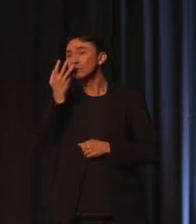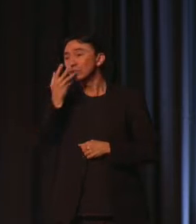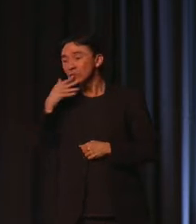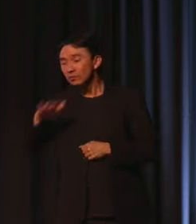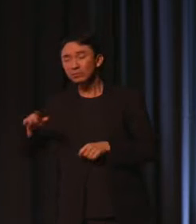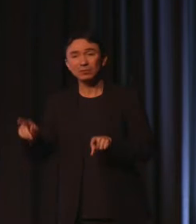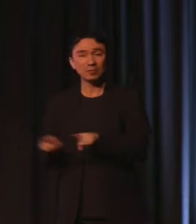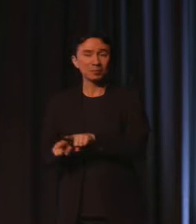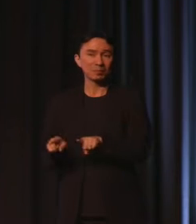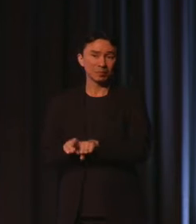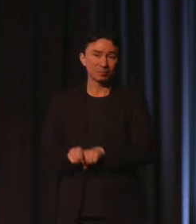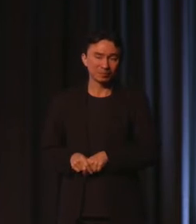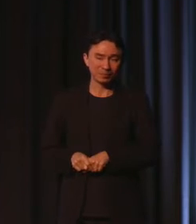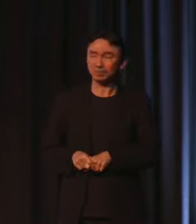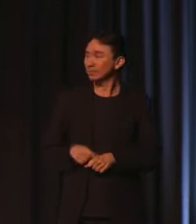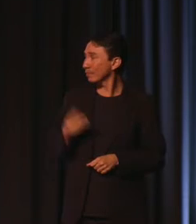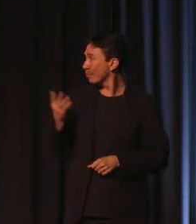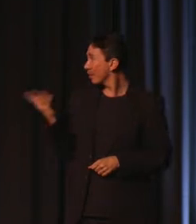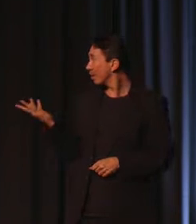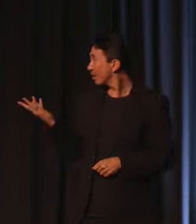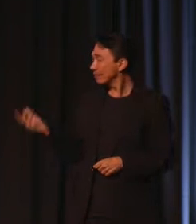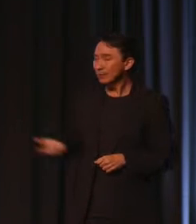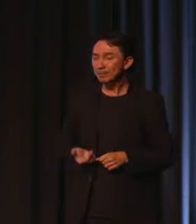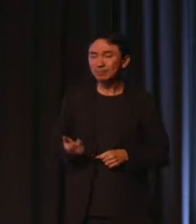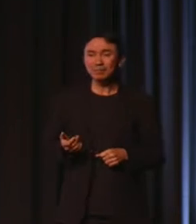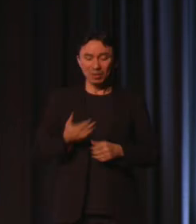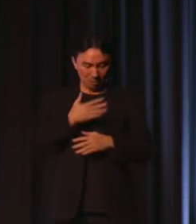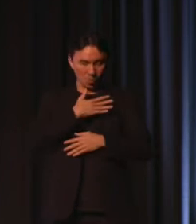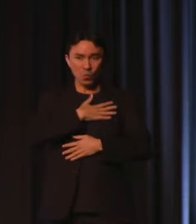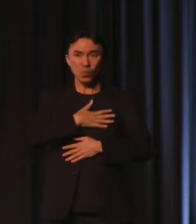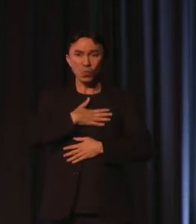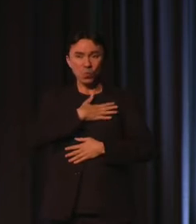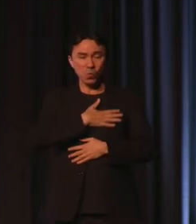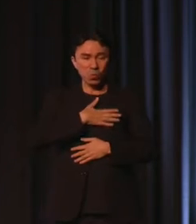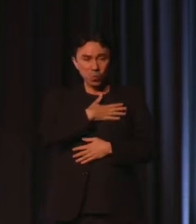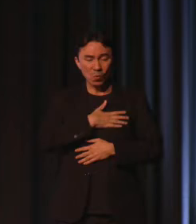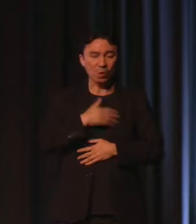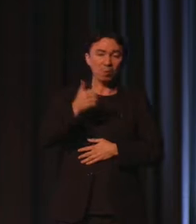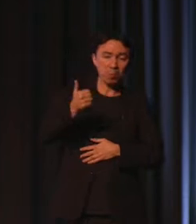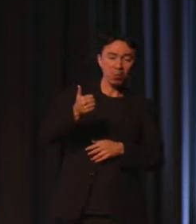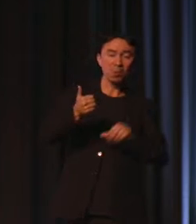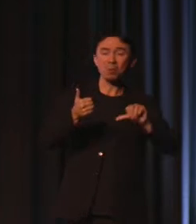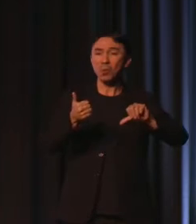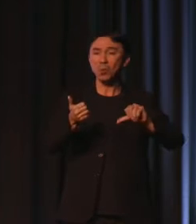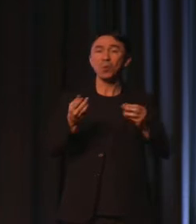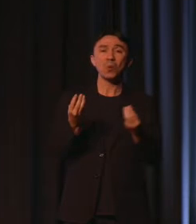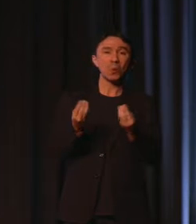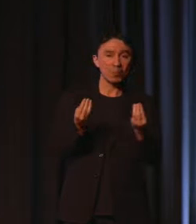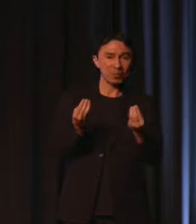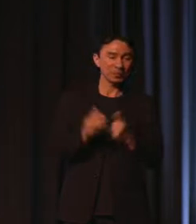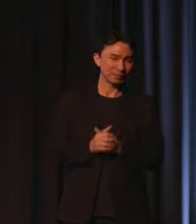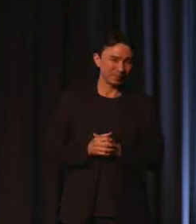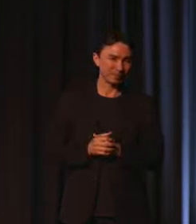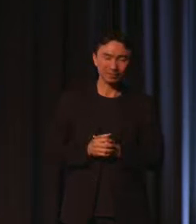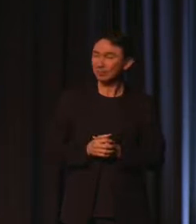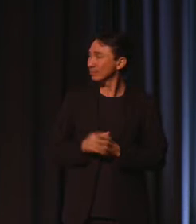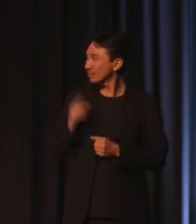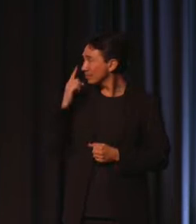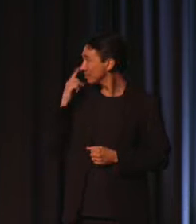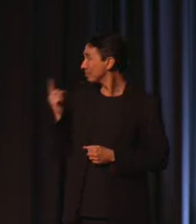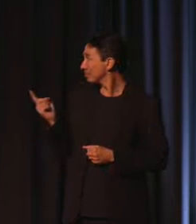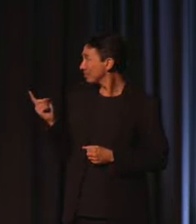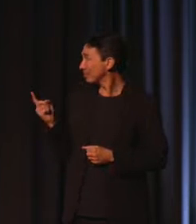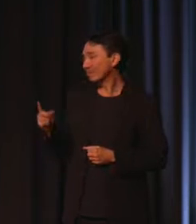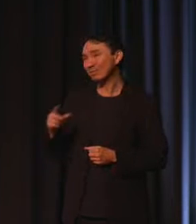Qual é o nível de satisfação, né, em relação ao tratamento domiciliar? Acho que ficou ali, a